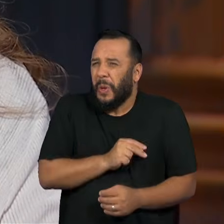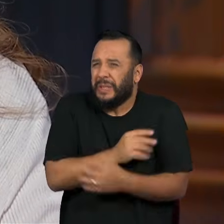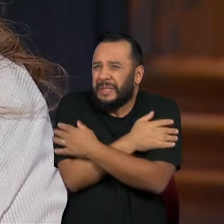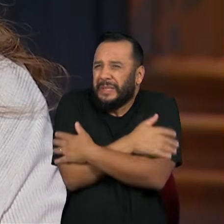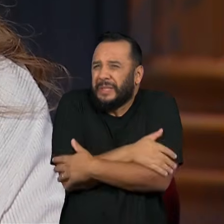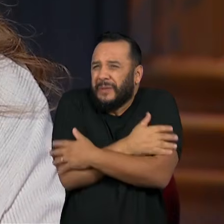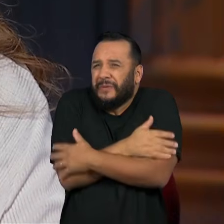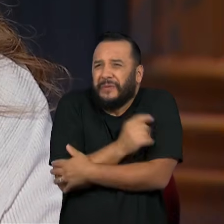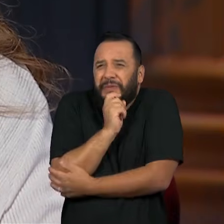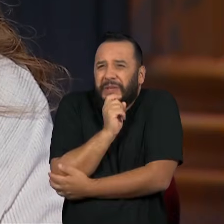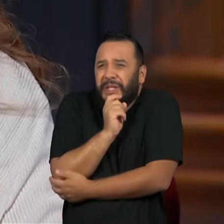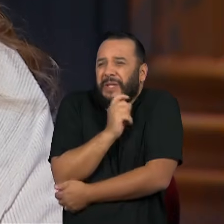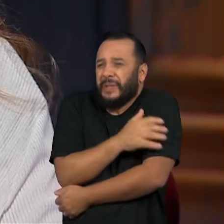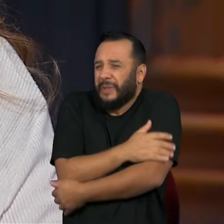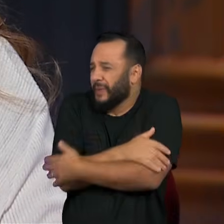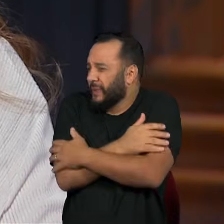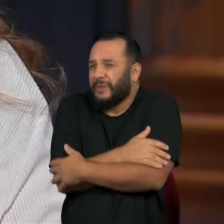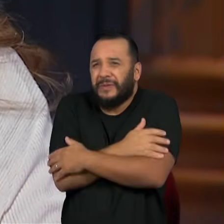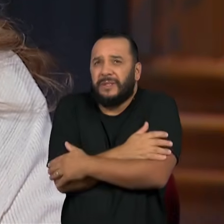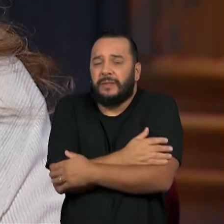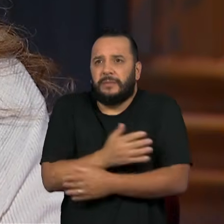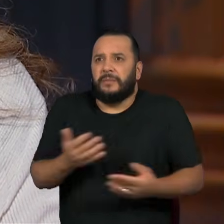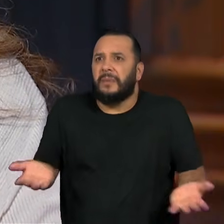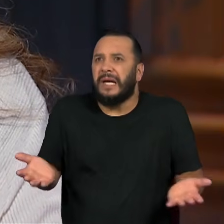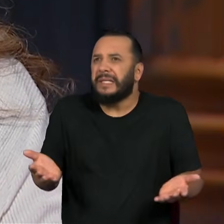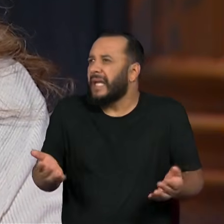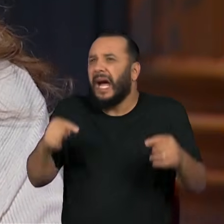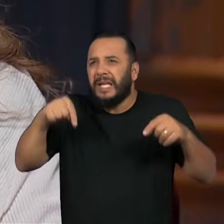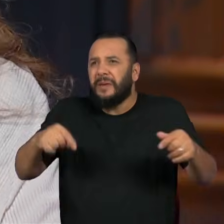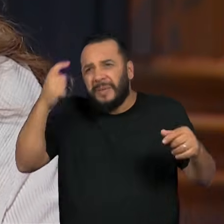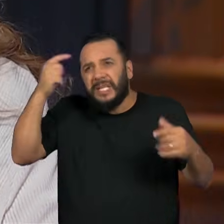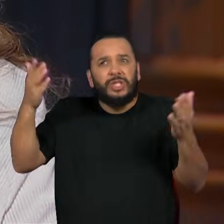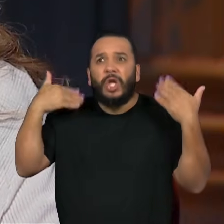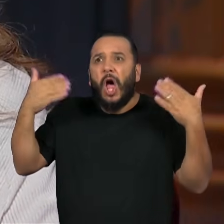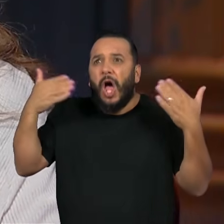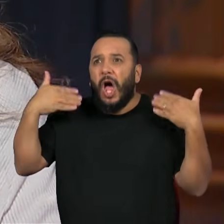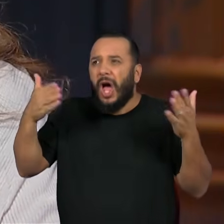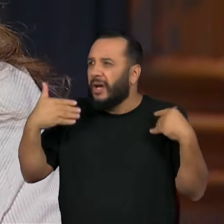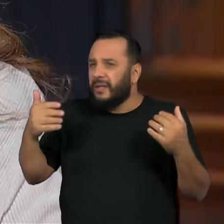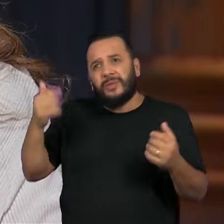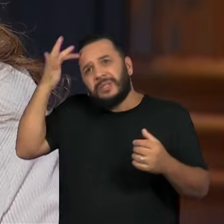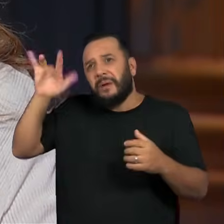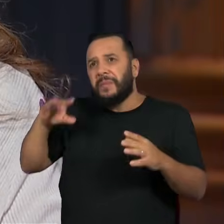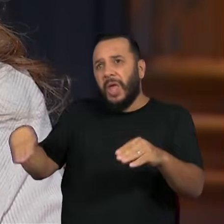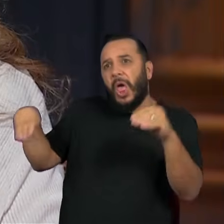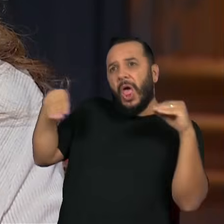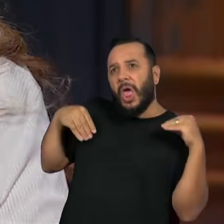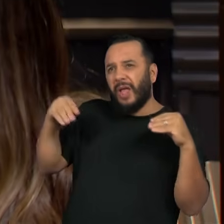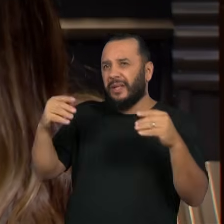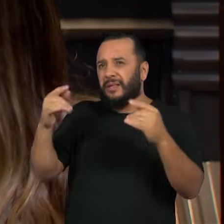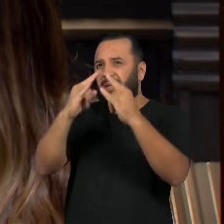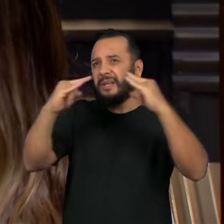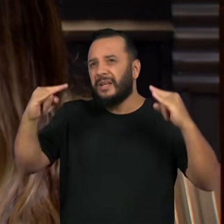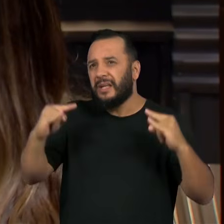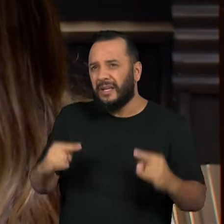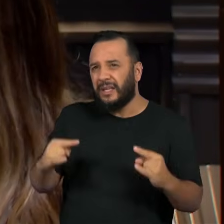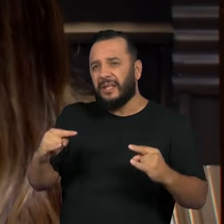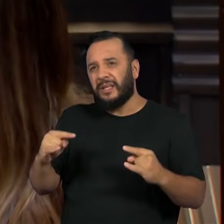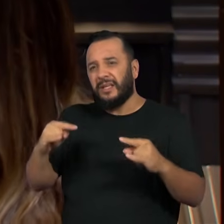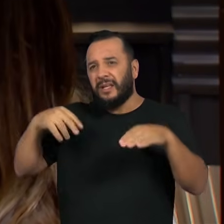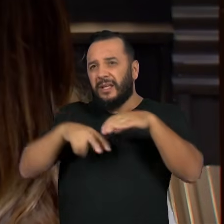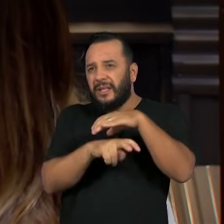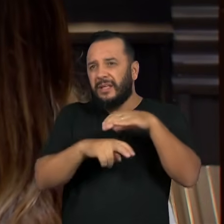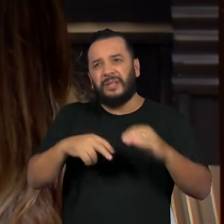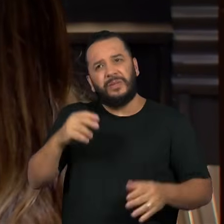né? Mas deserto não era quente? Eu não achei que precisava trazer cobertor, tenda. Como assim? Não